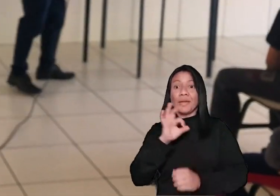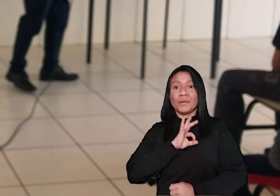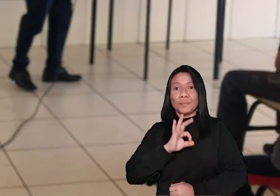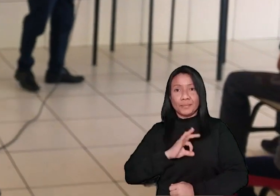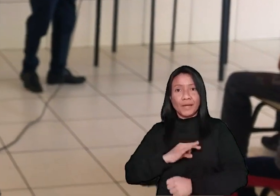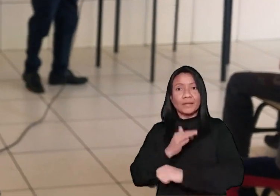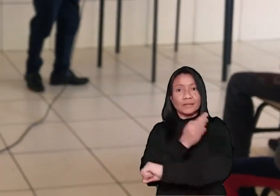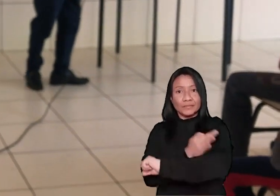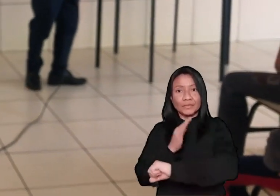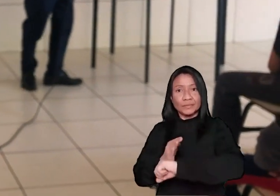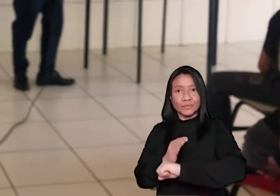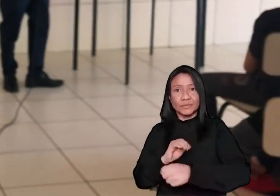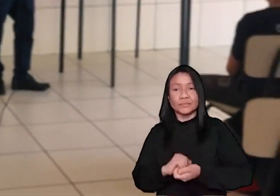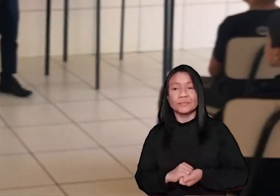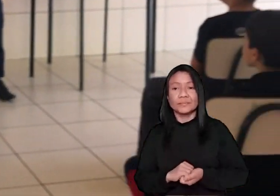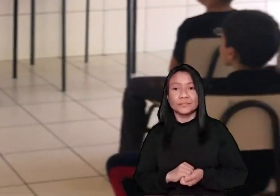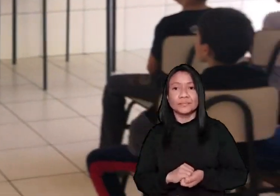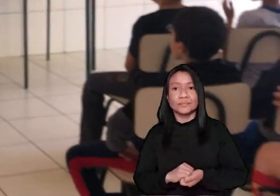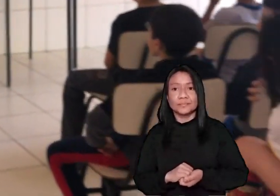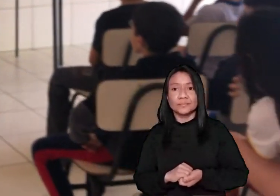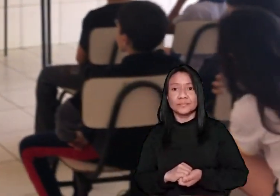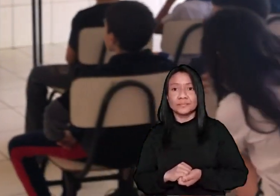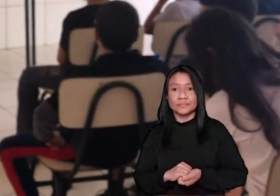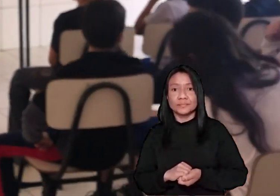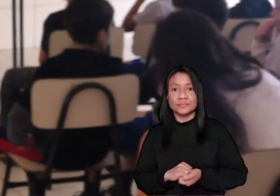livro. Vamos ver.